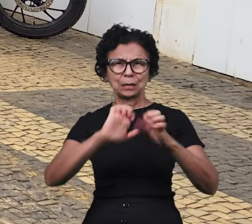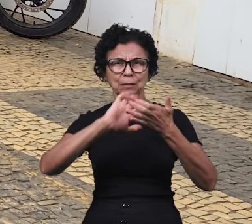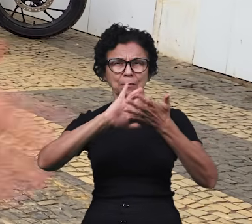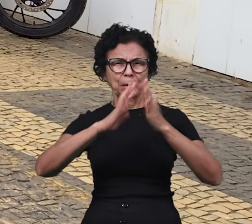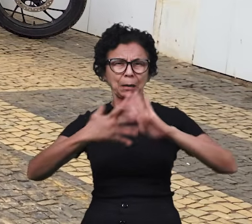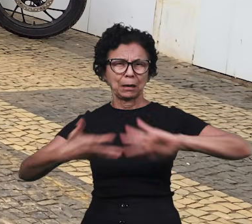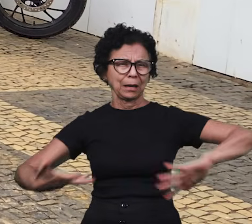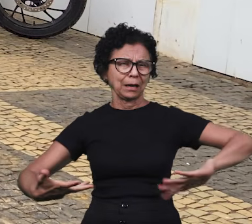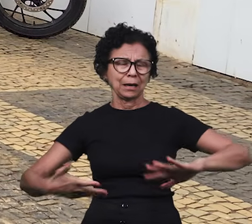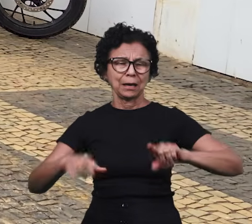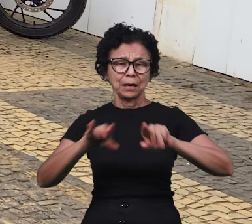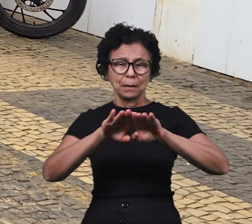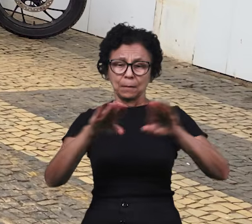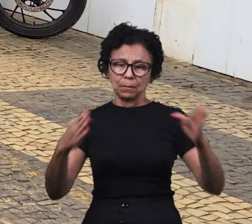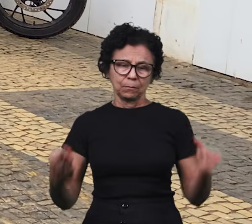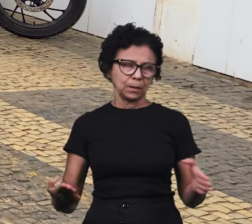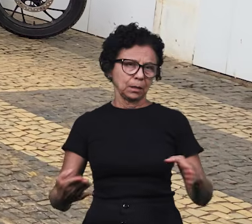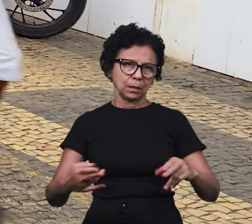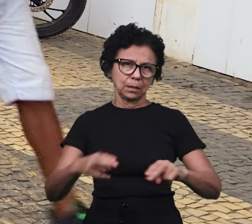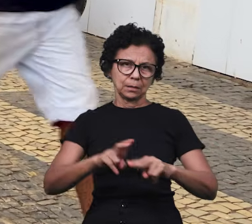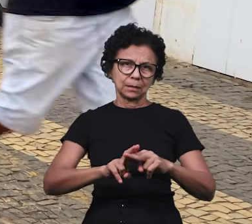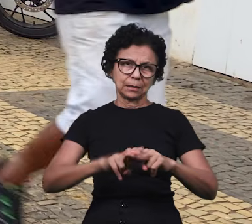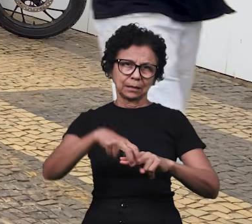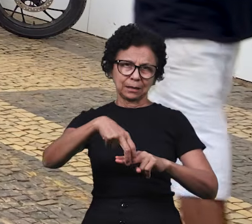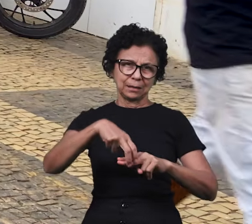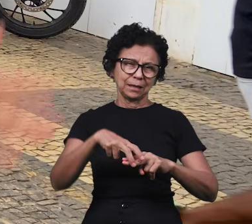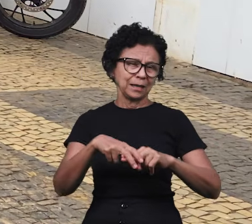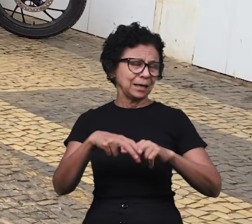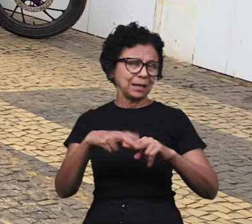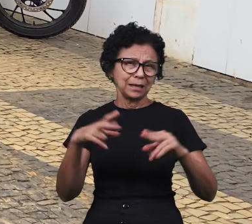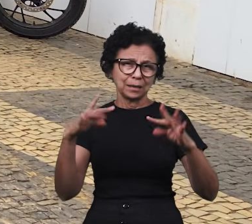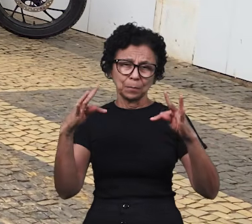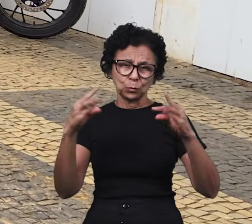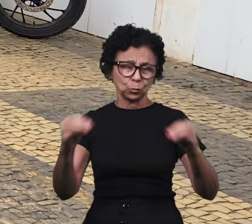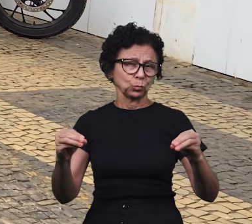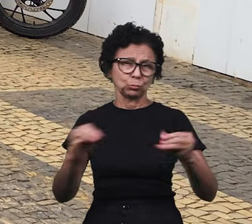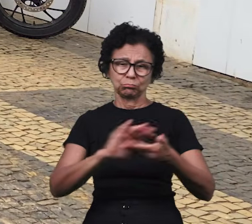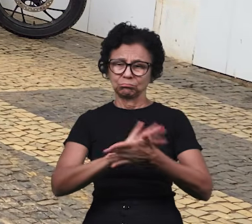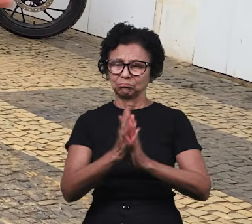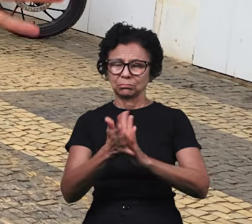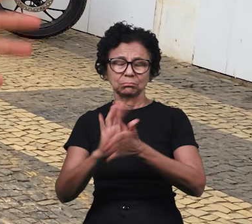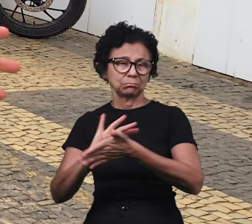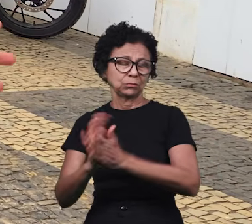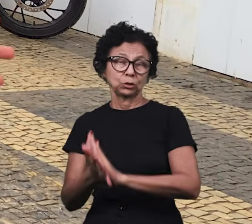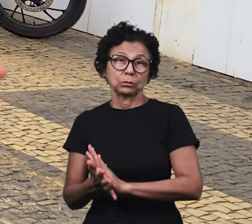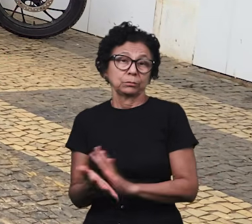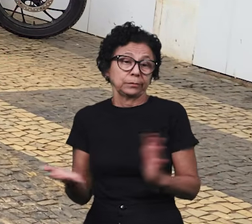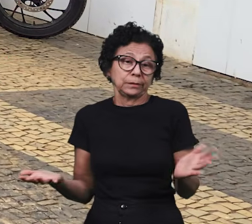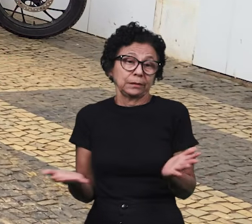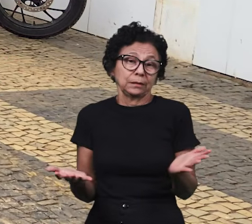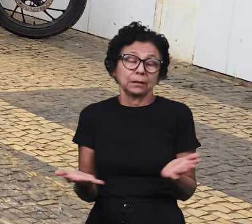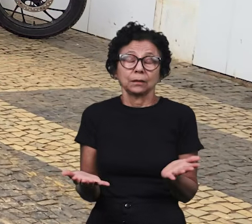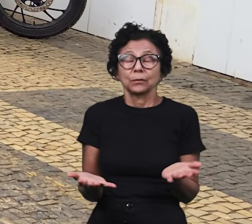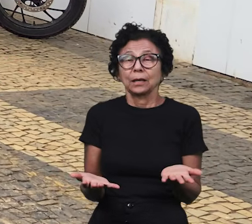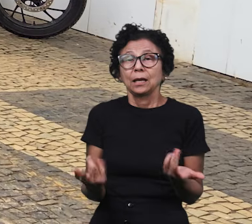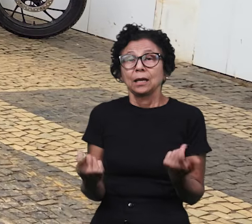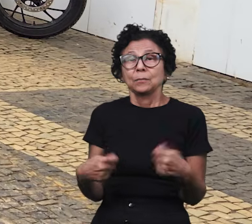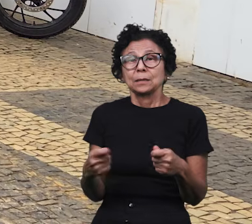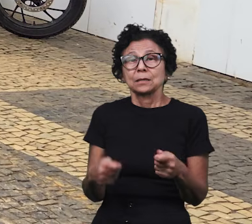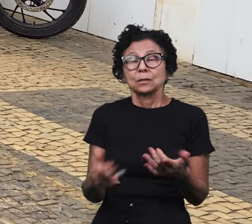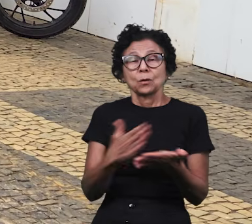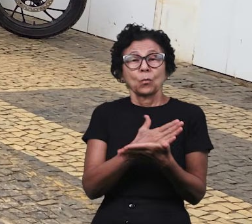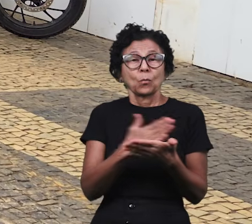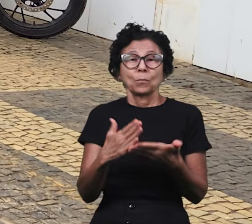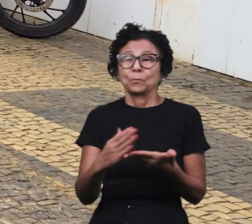né, ferramental de oficina, mesa, cadeira, a nossa padronização, foi tudo embora. Né? Então a gente vai ter